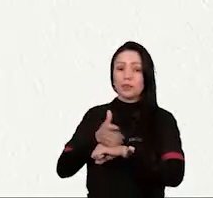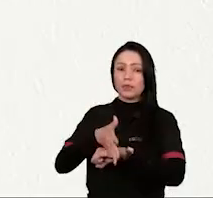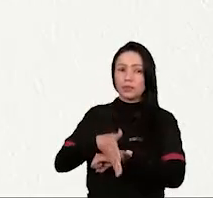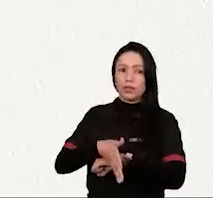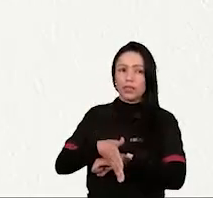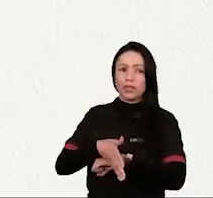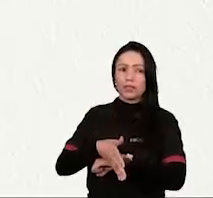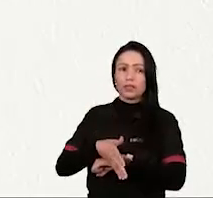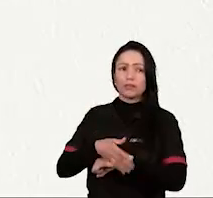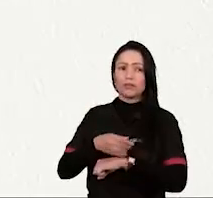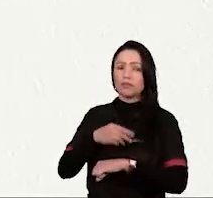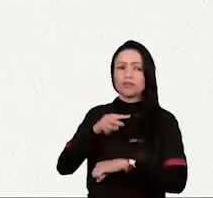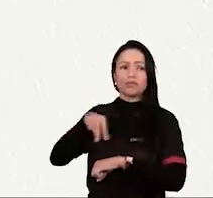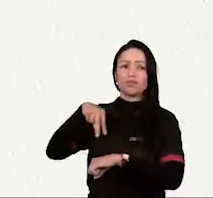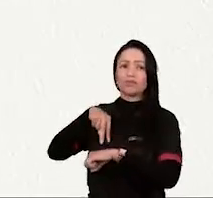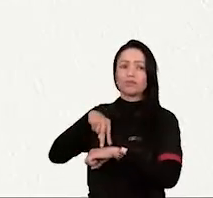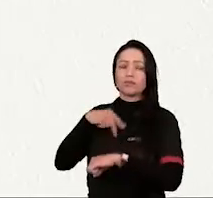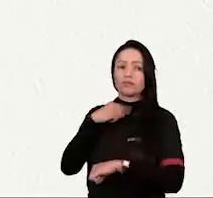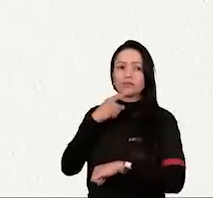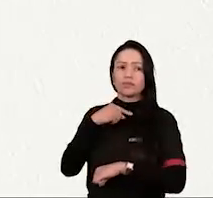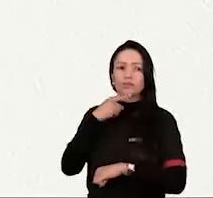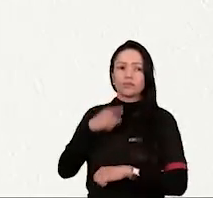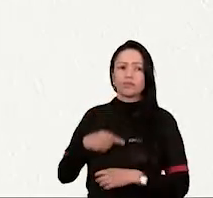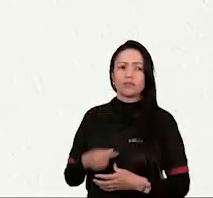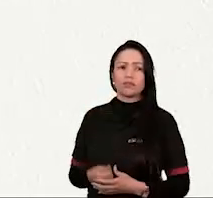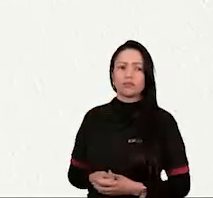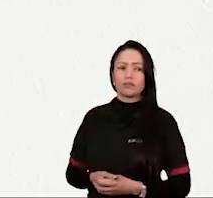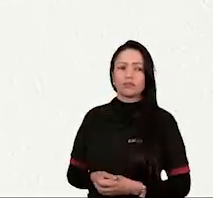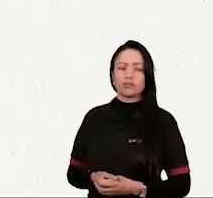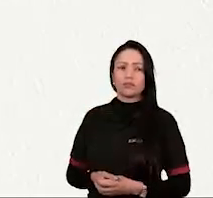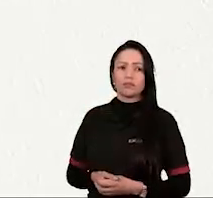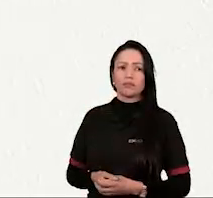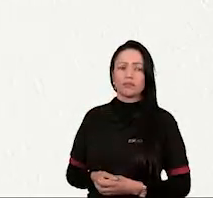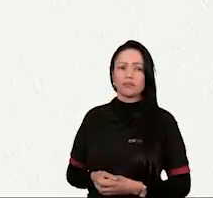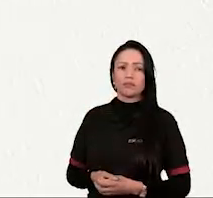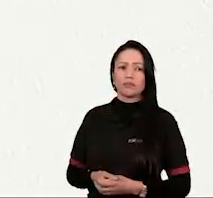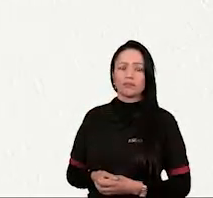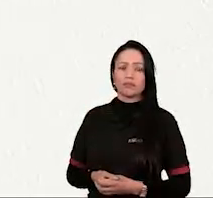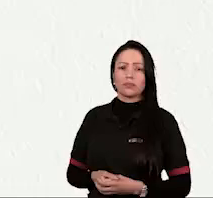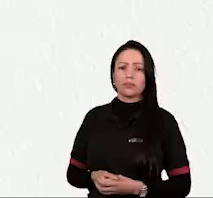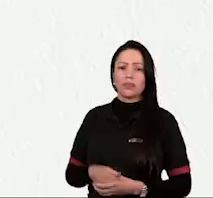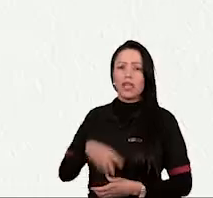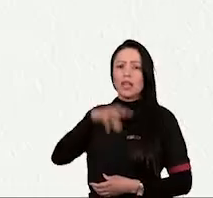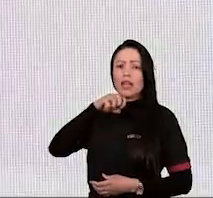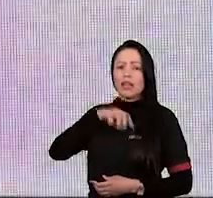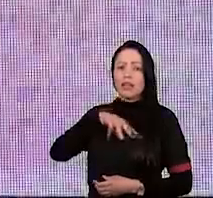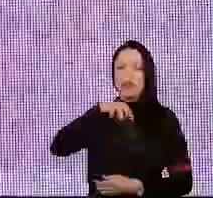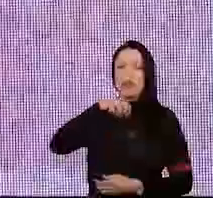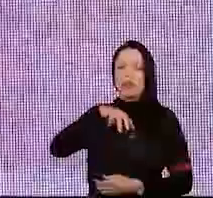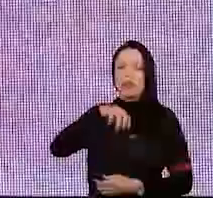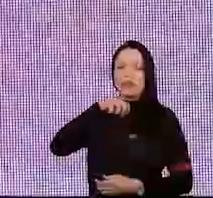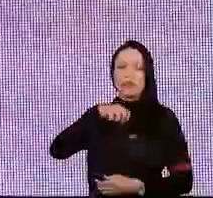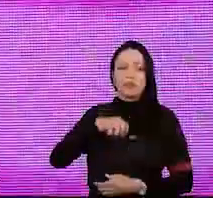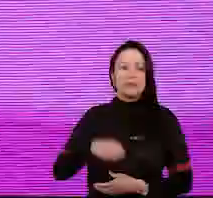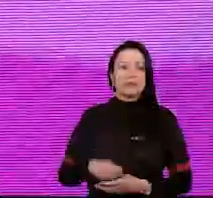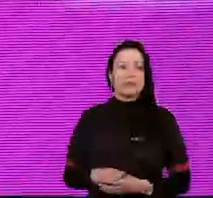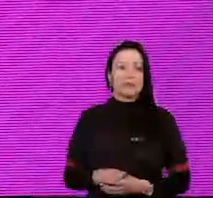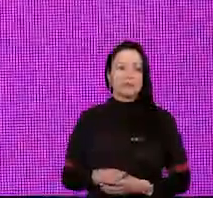fica de pé de jeito nenhum. É desesperador, né? É desesperador, ele fica ofegante, muita gente confunde isso